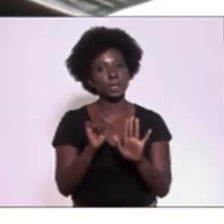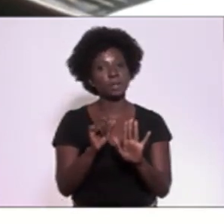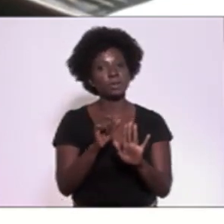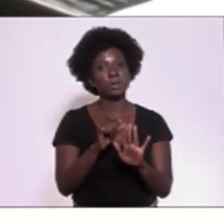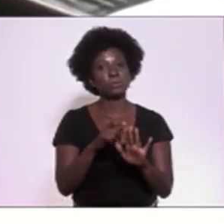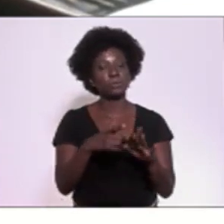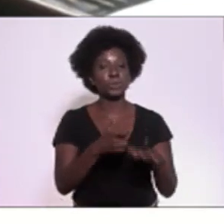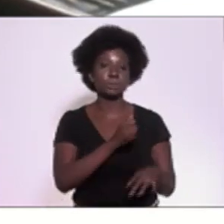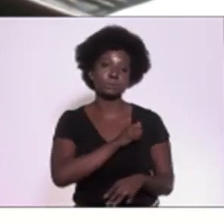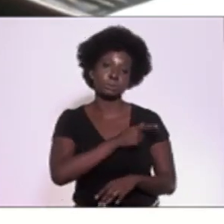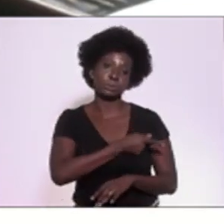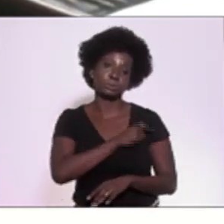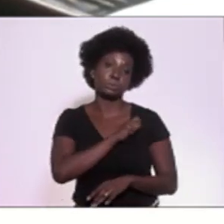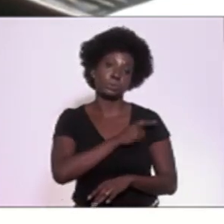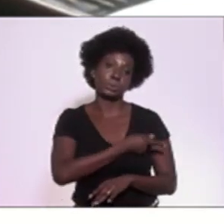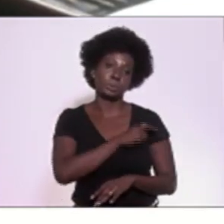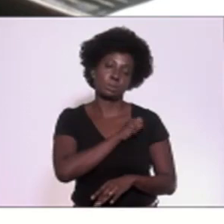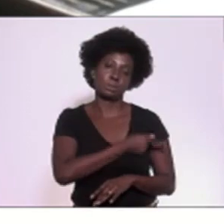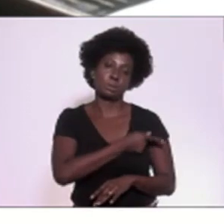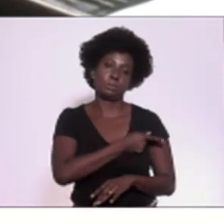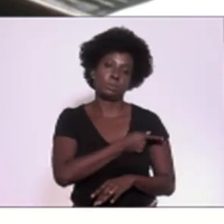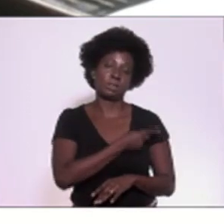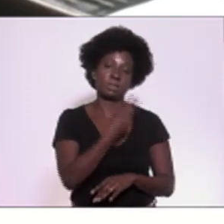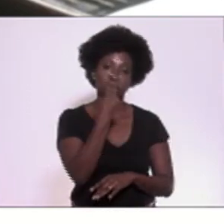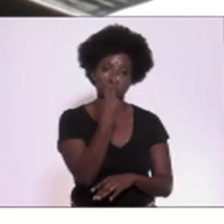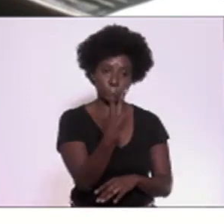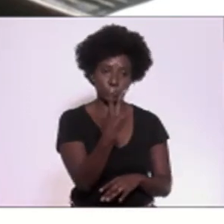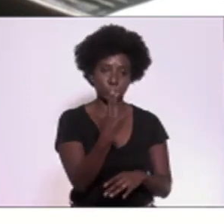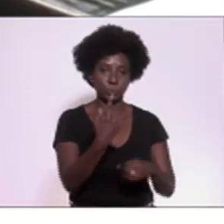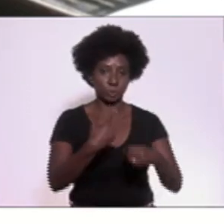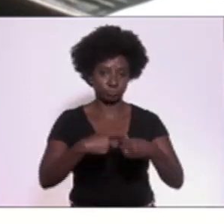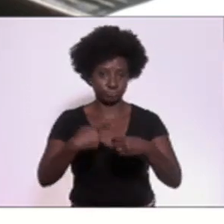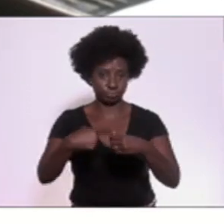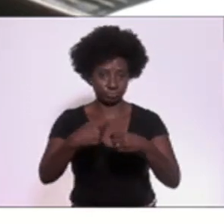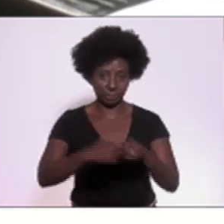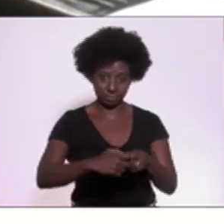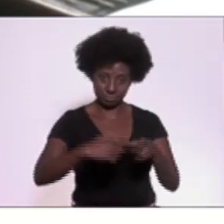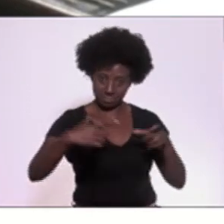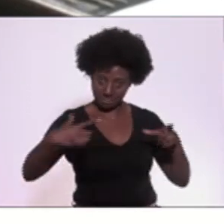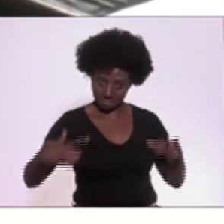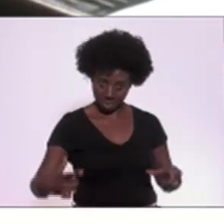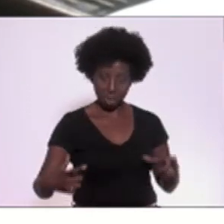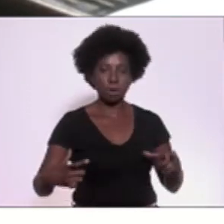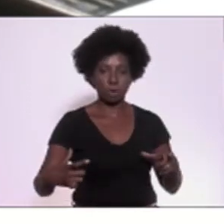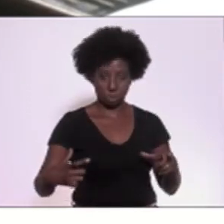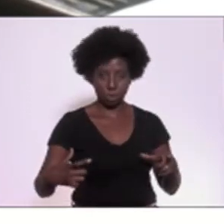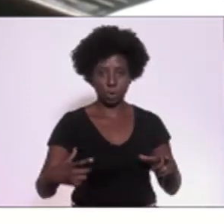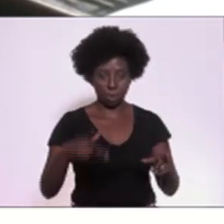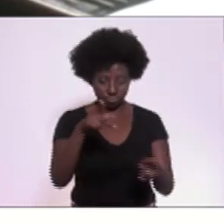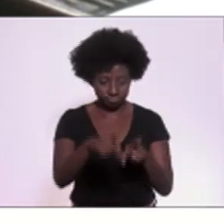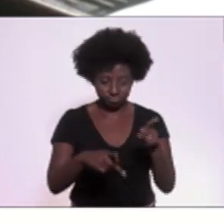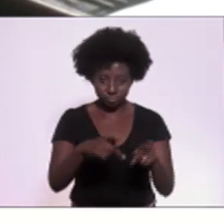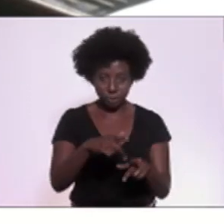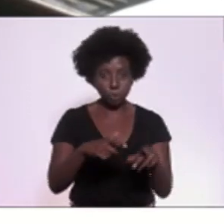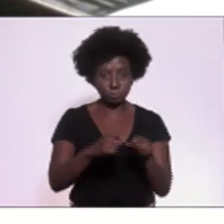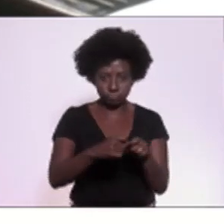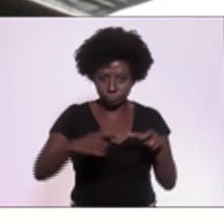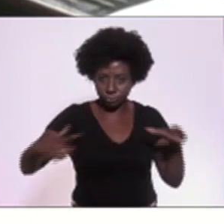São Gonçalo, que é a segunda maior cidade do estado, em termos de população, e que